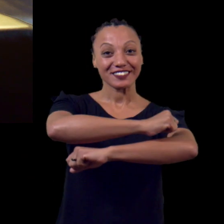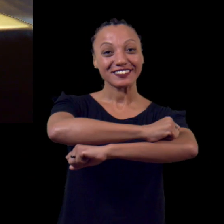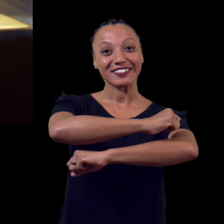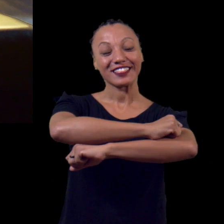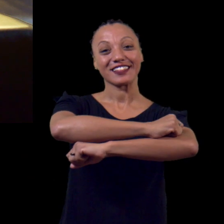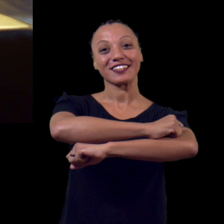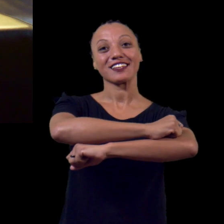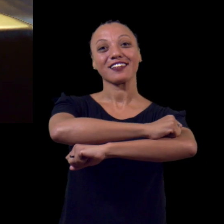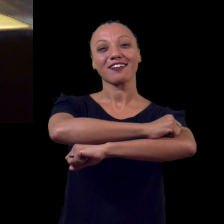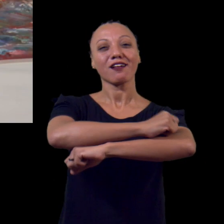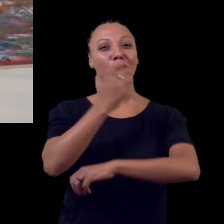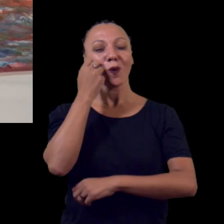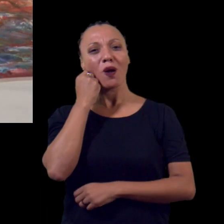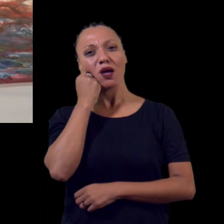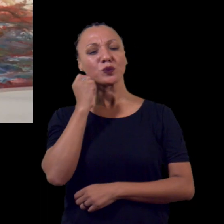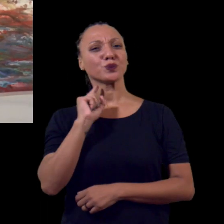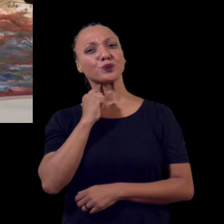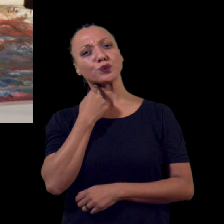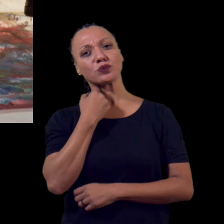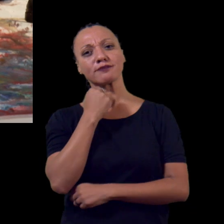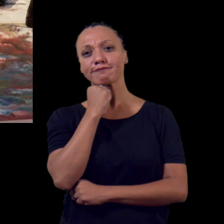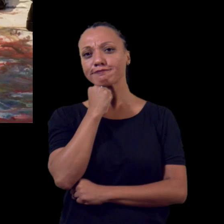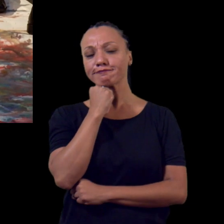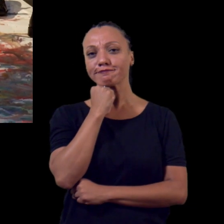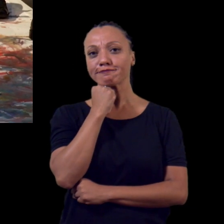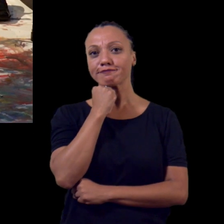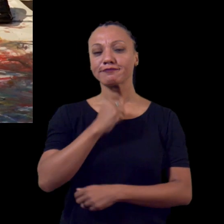a janela do meu quarto estava toda suja.